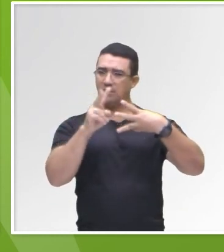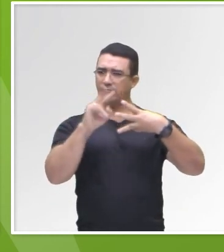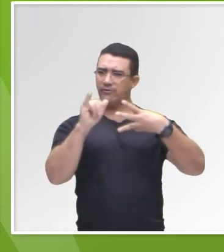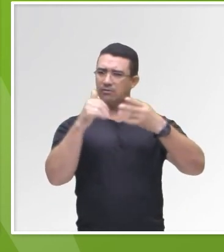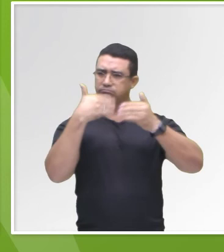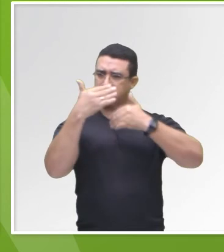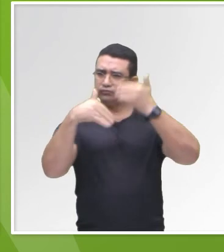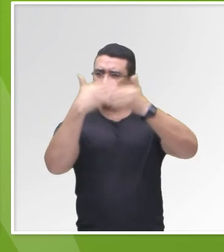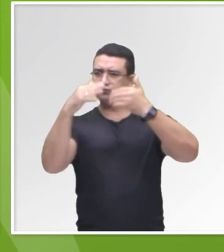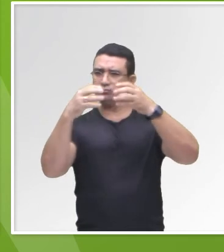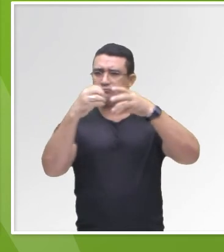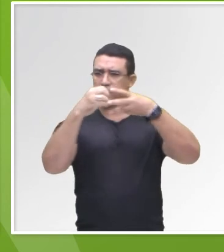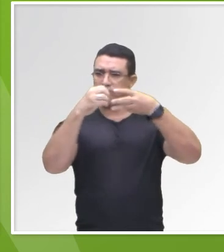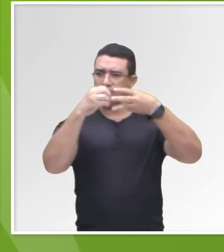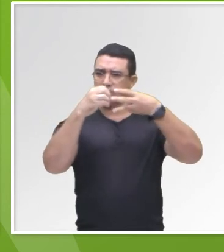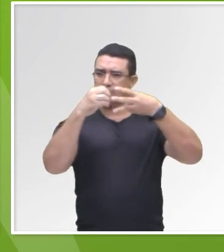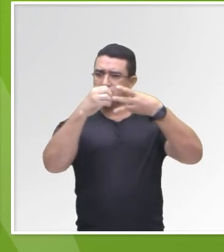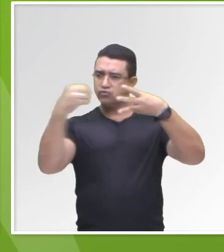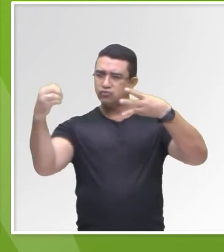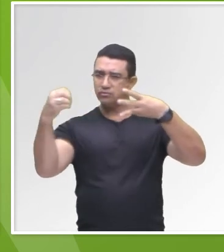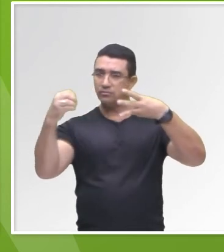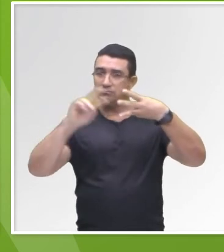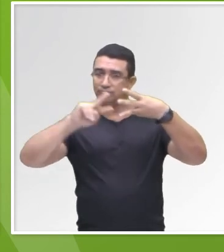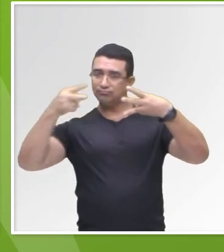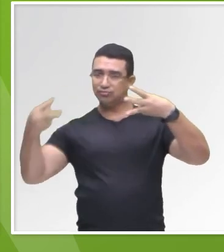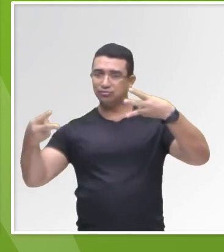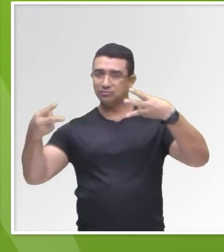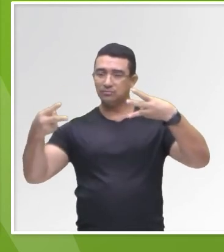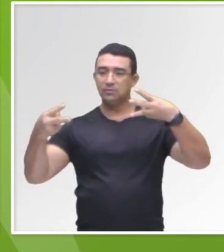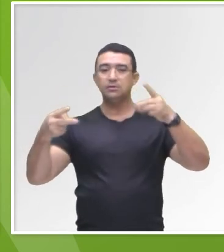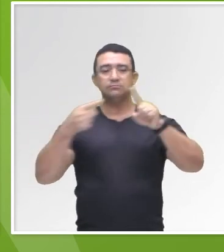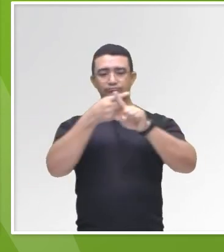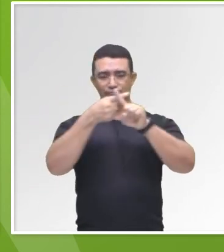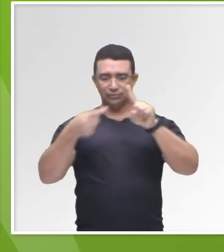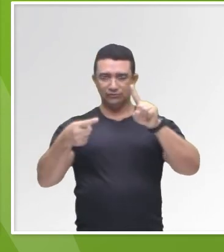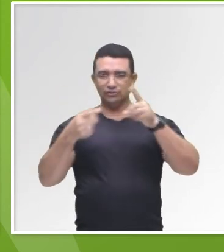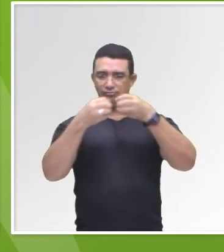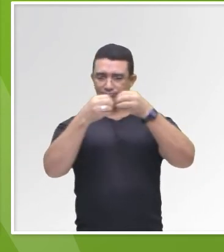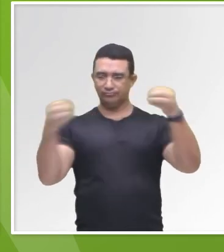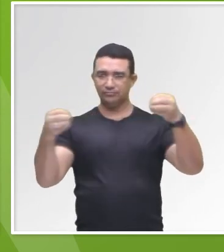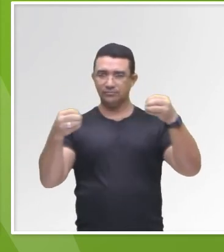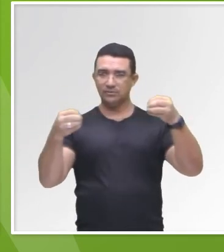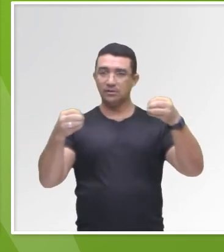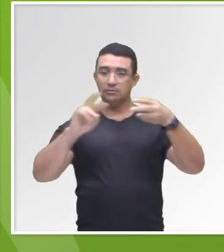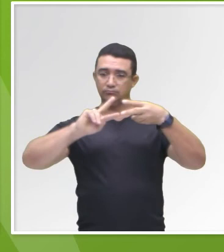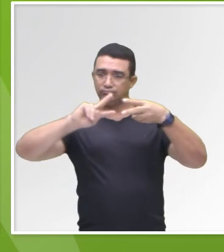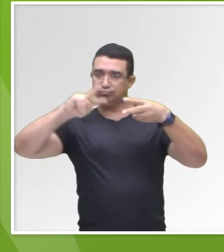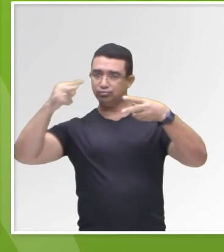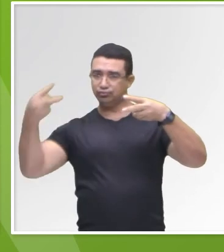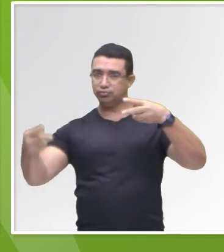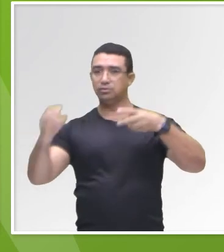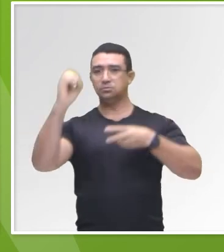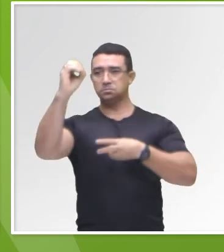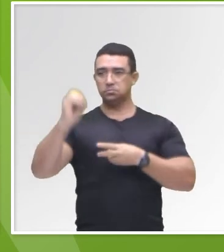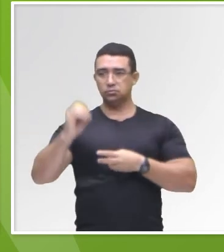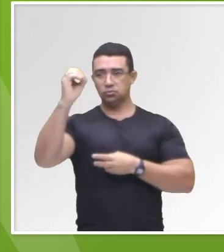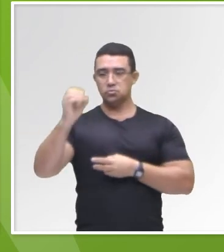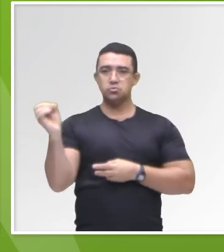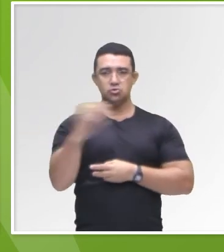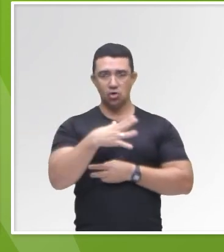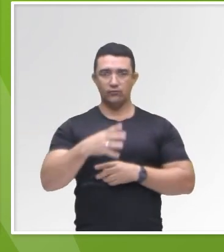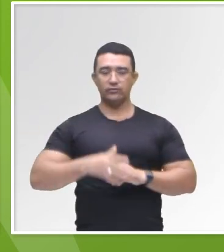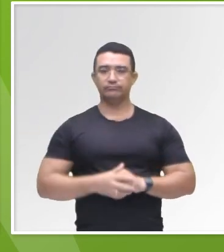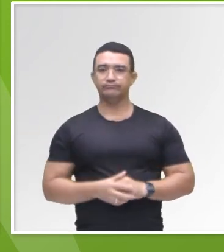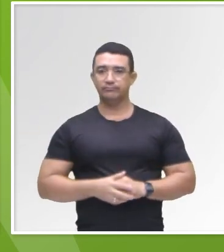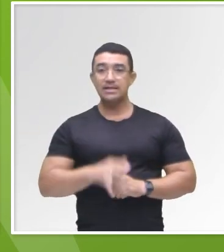reprodução assexuada. Ele vai se dividir ao meio e vai gerar 2 novas células. Então é